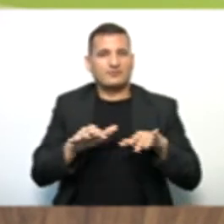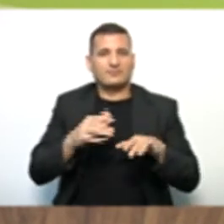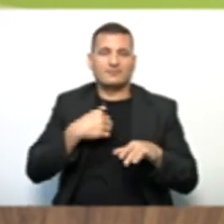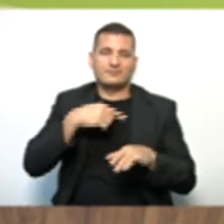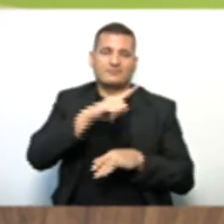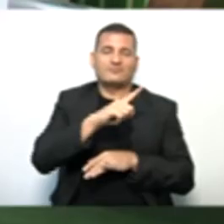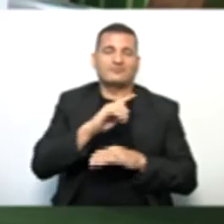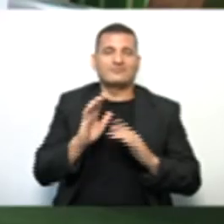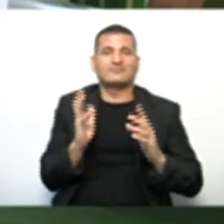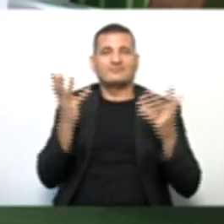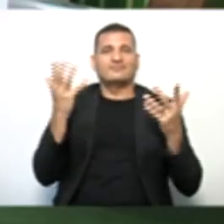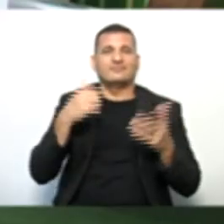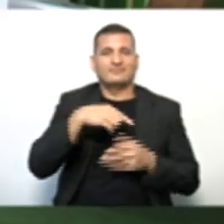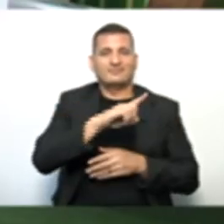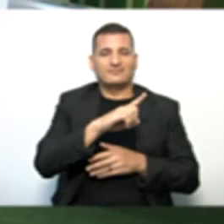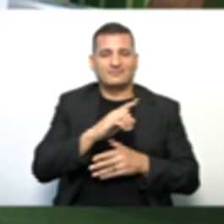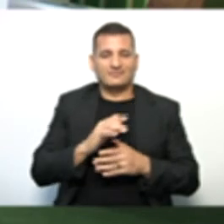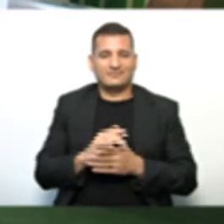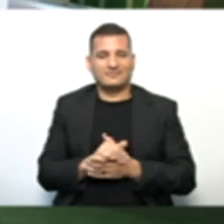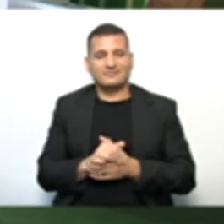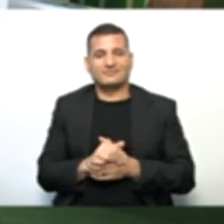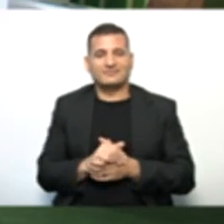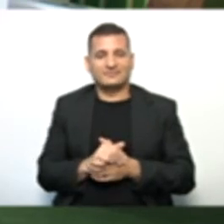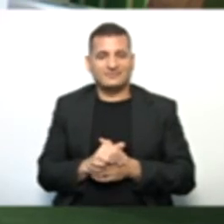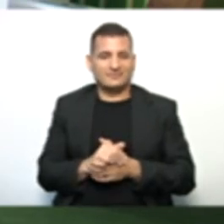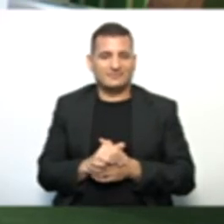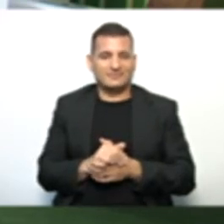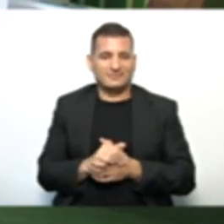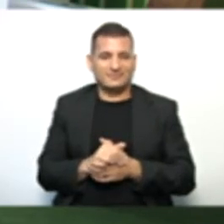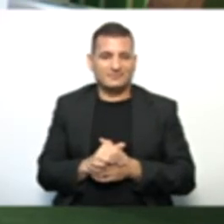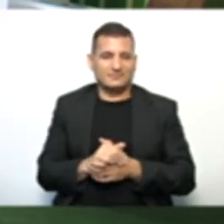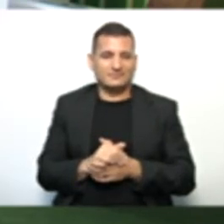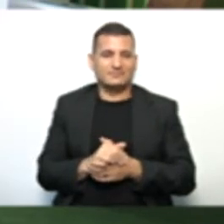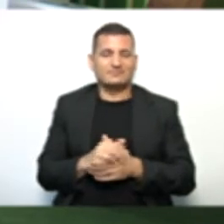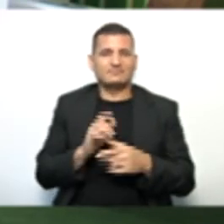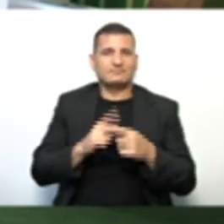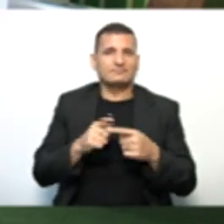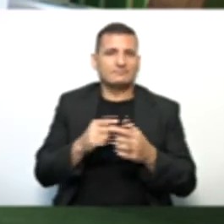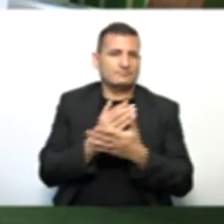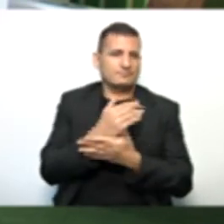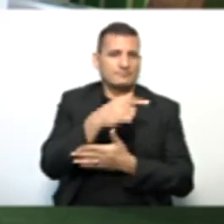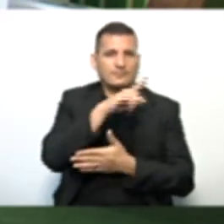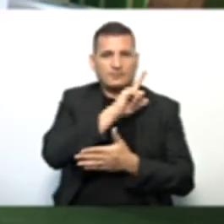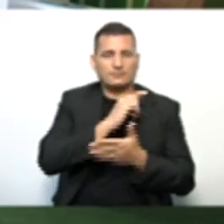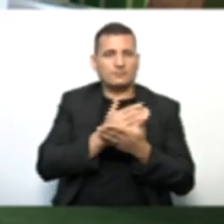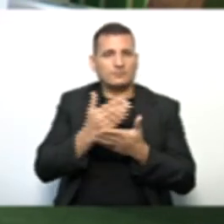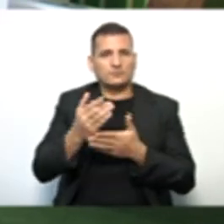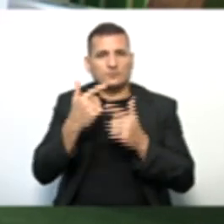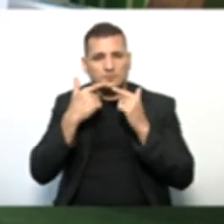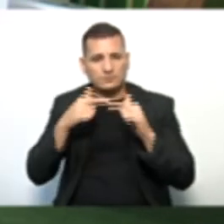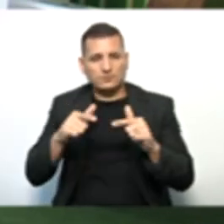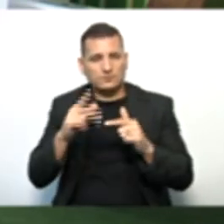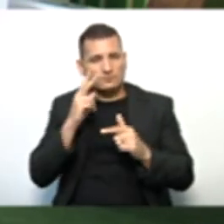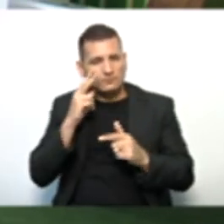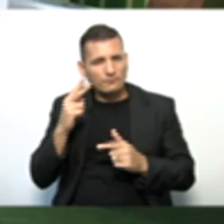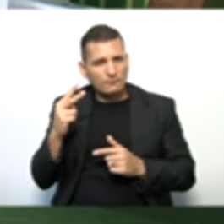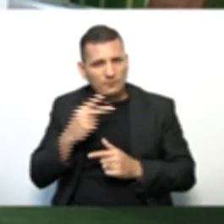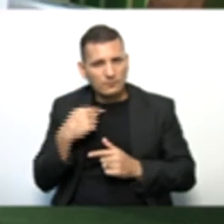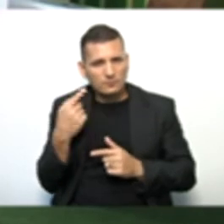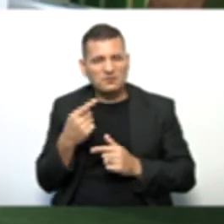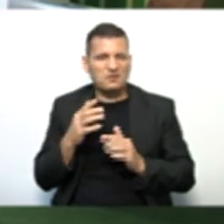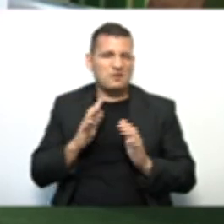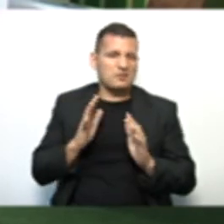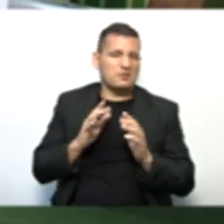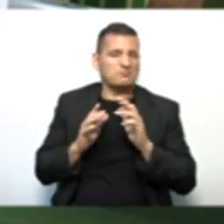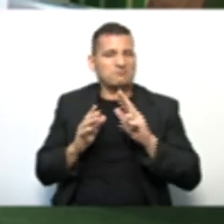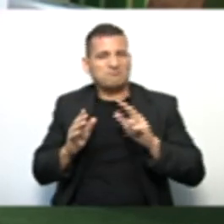comemorar. Fui comemorar aqui desse jeito, né, professor? Eles que começaram justamente com essa linguagem, ver a gente falando assim, acham, não é possível, será que é